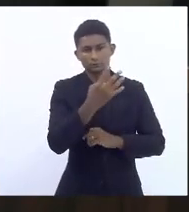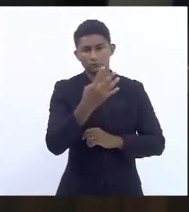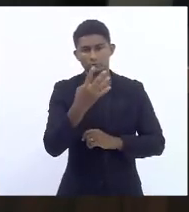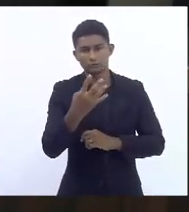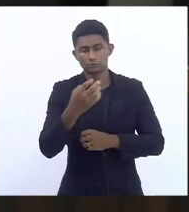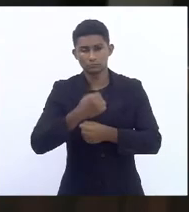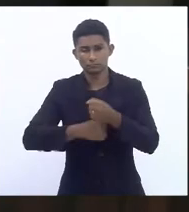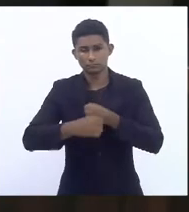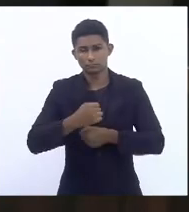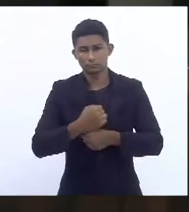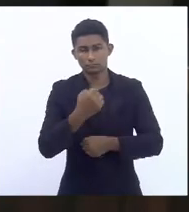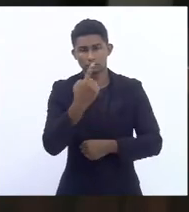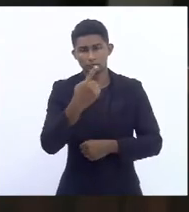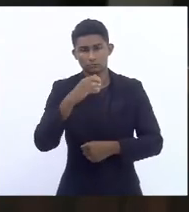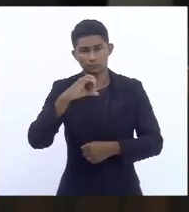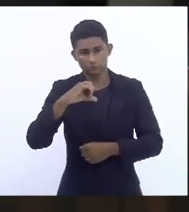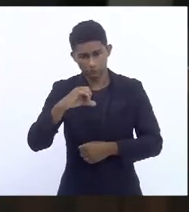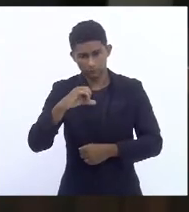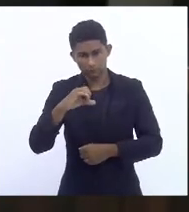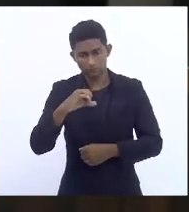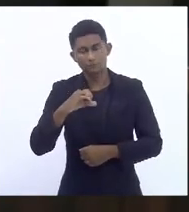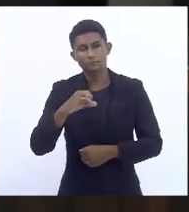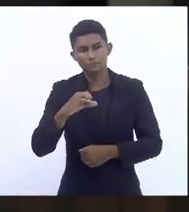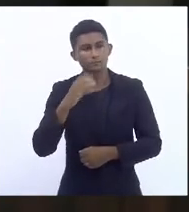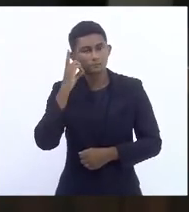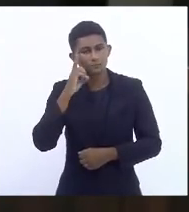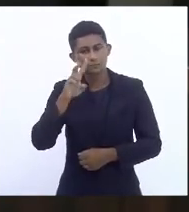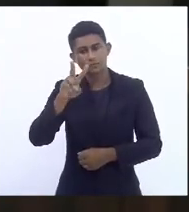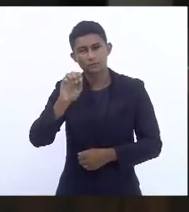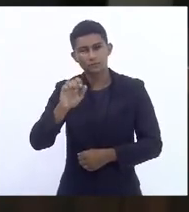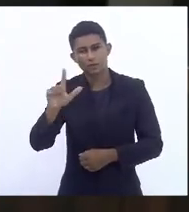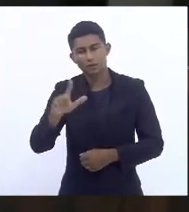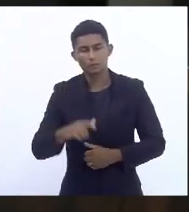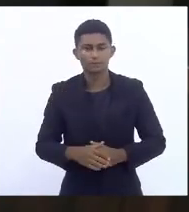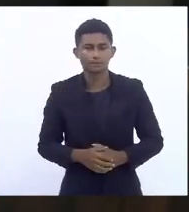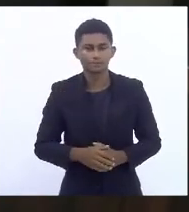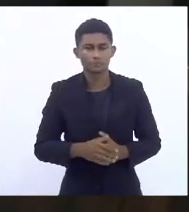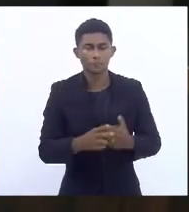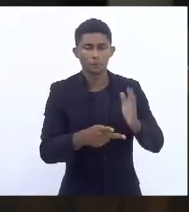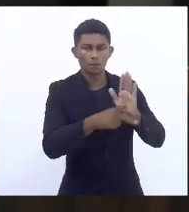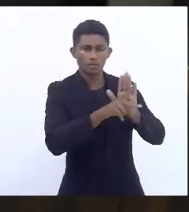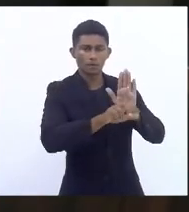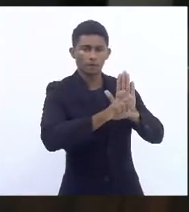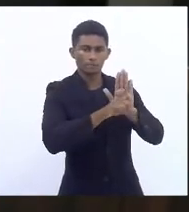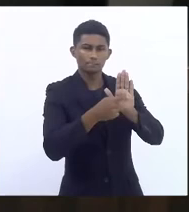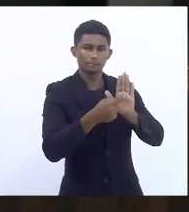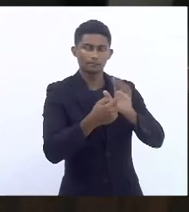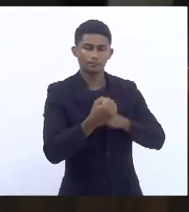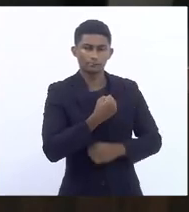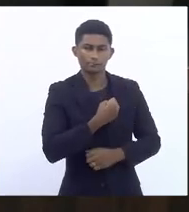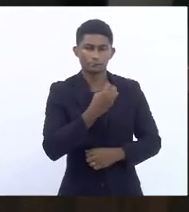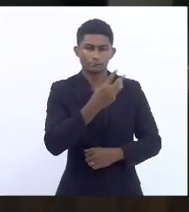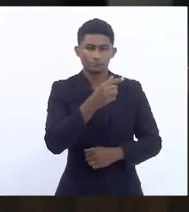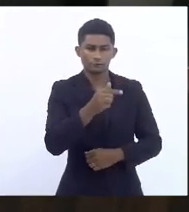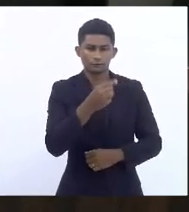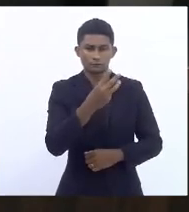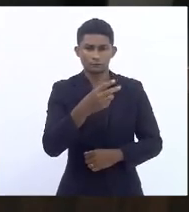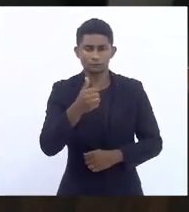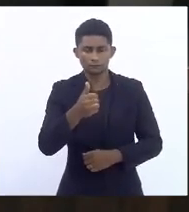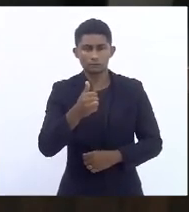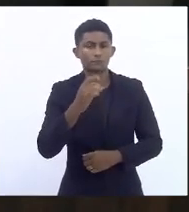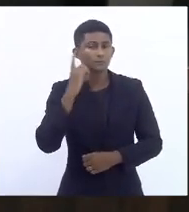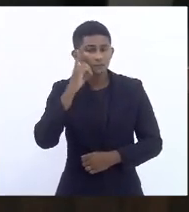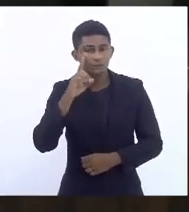24419, deputado Val Ceasa. Projeto de lei, deputado número 3731, deputada Alana